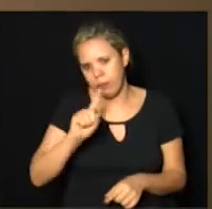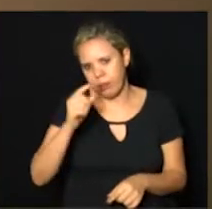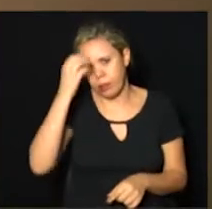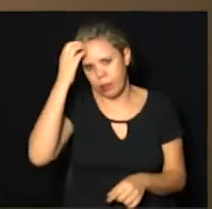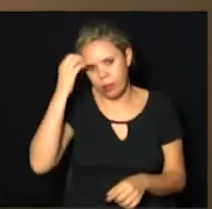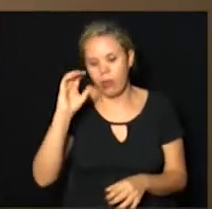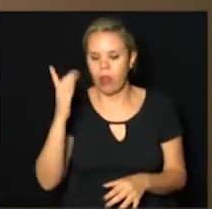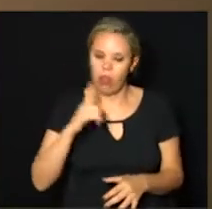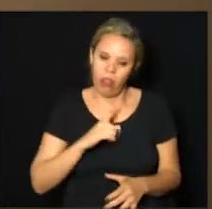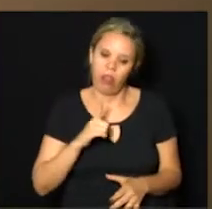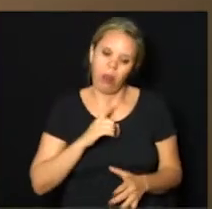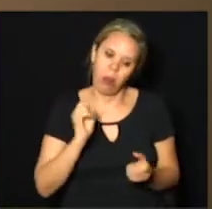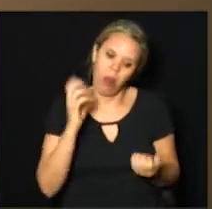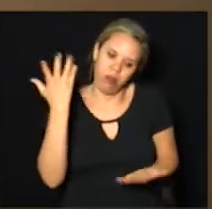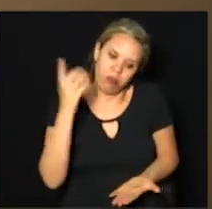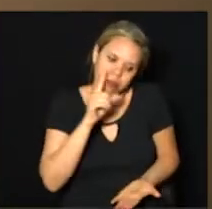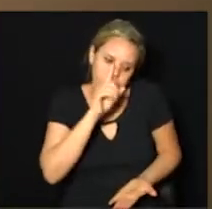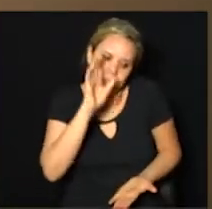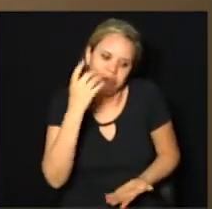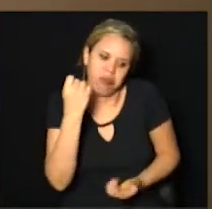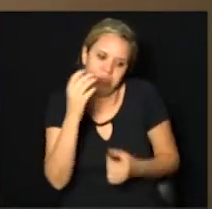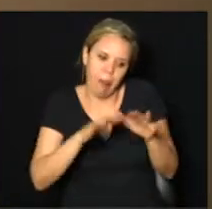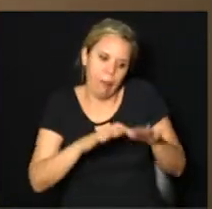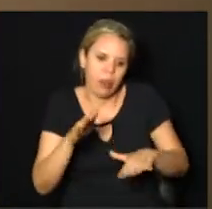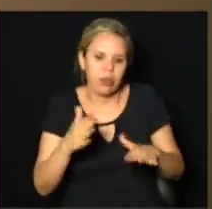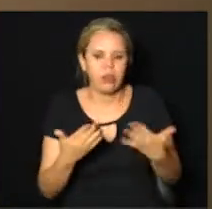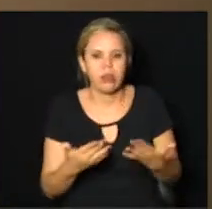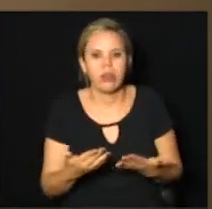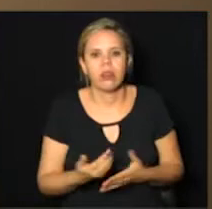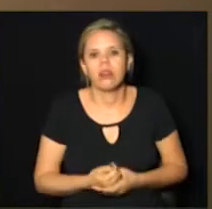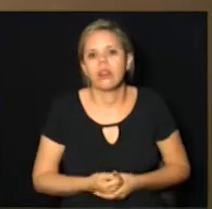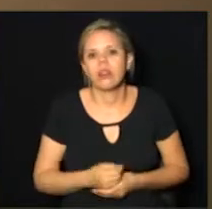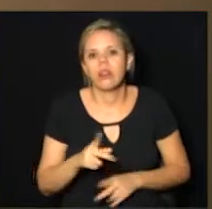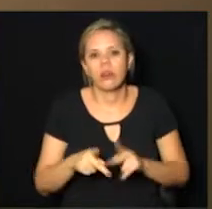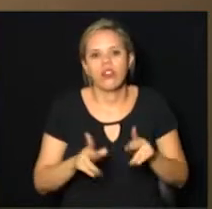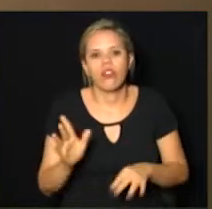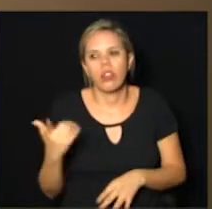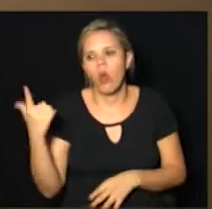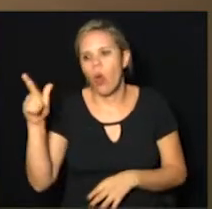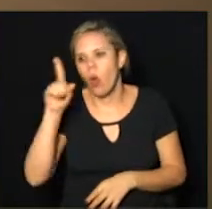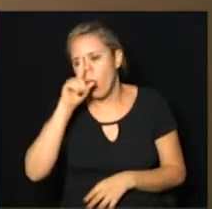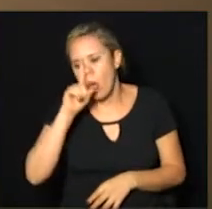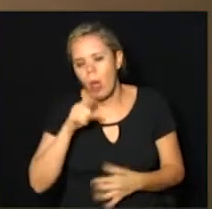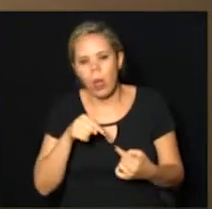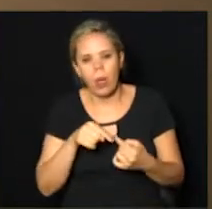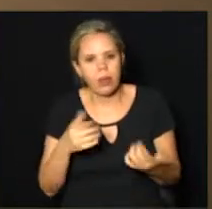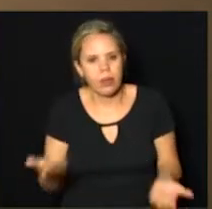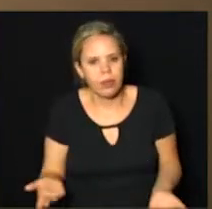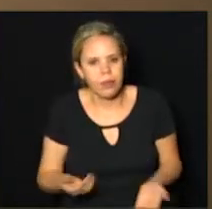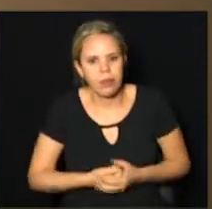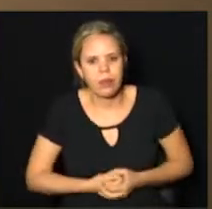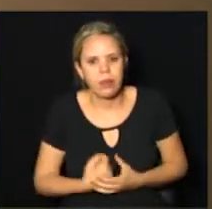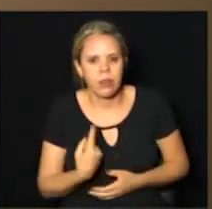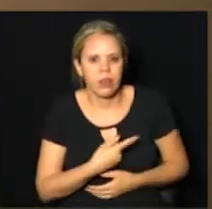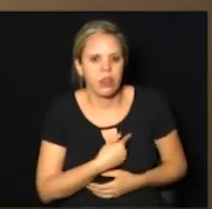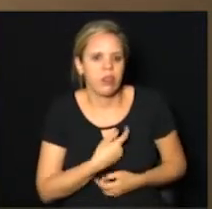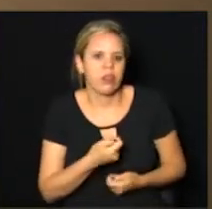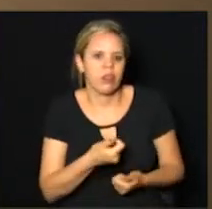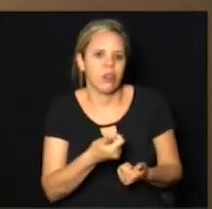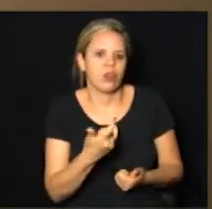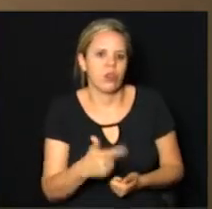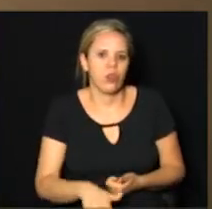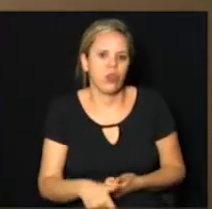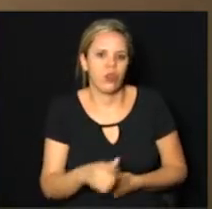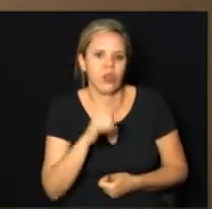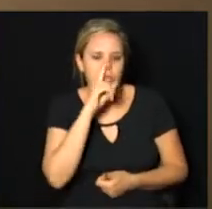Mas ele existe esse risco, então a gente precisa verificar nessa paciente se ela já tem outros riscos associados, para a gente não dar mais um